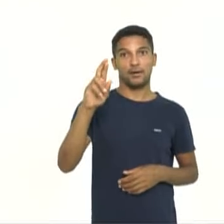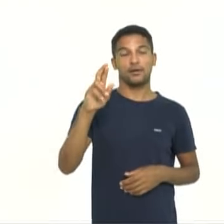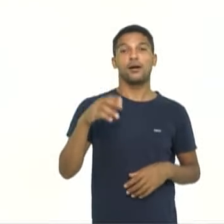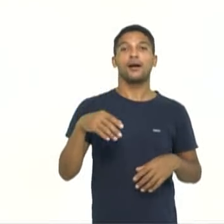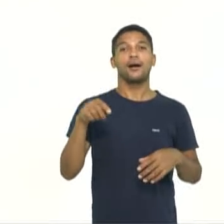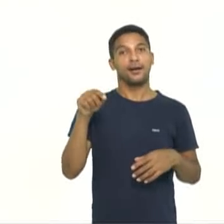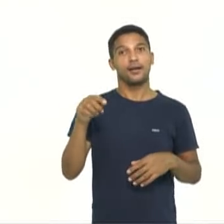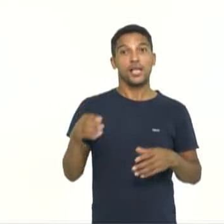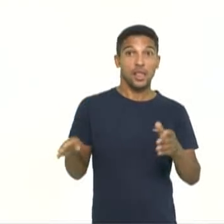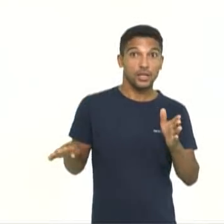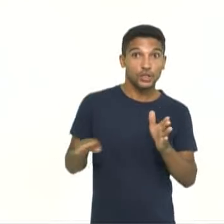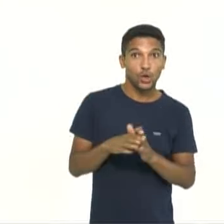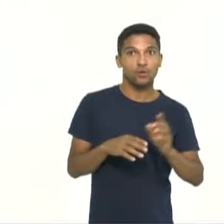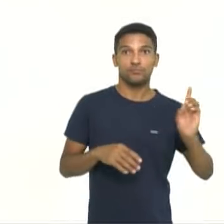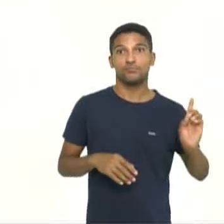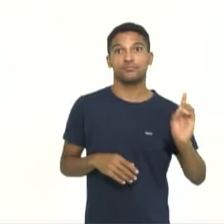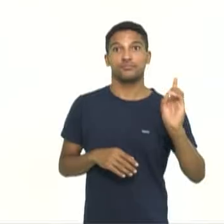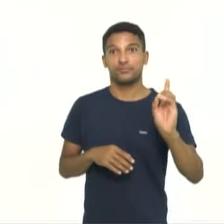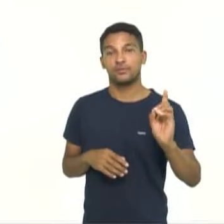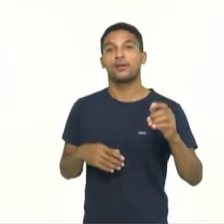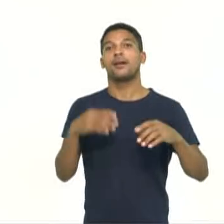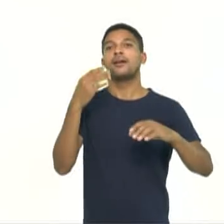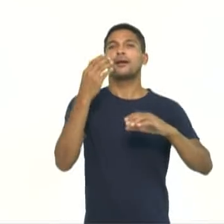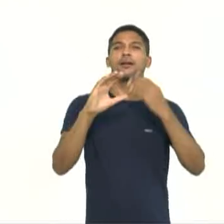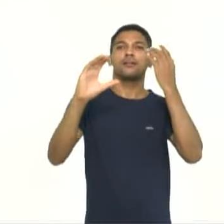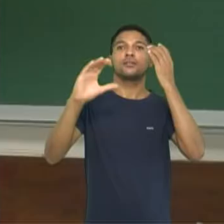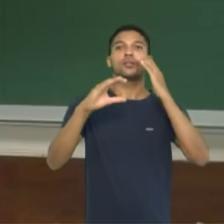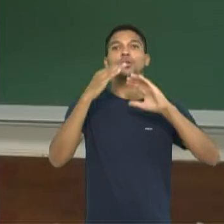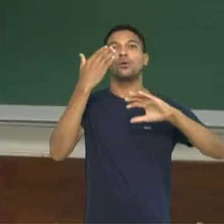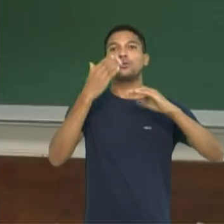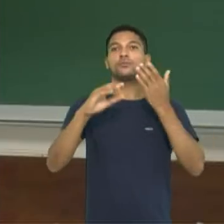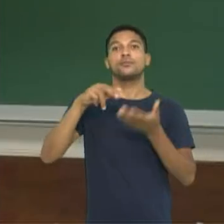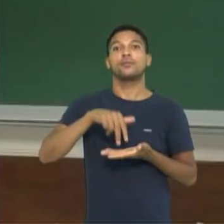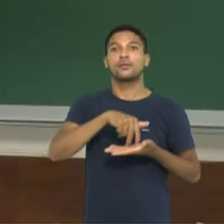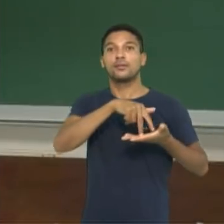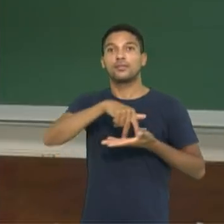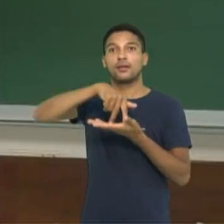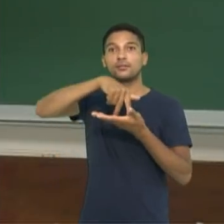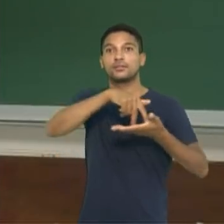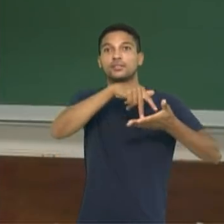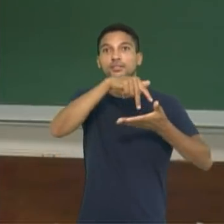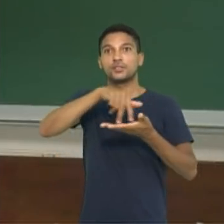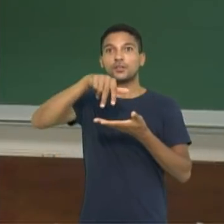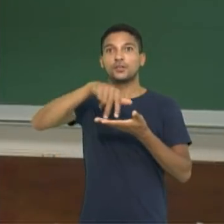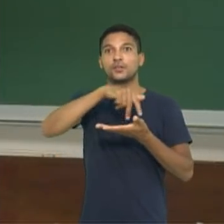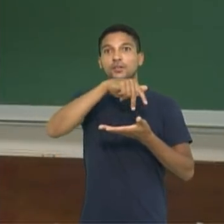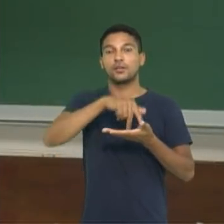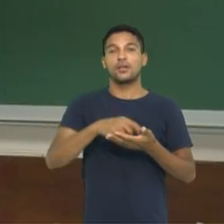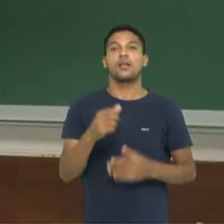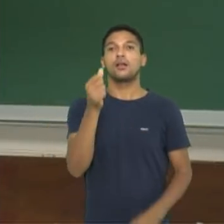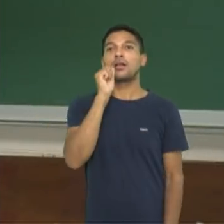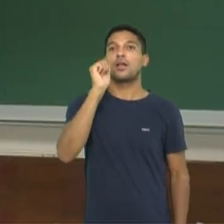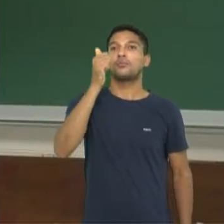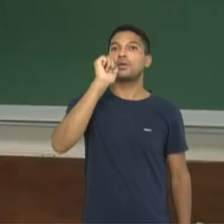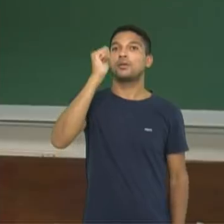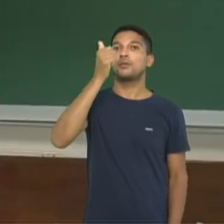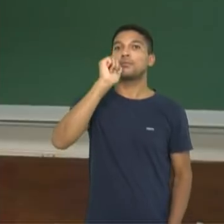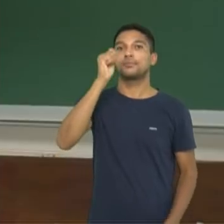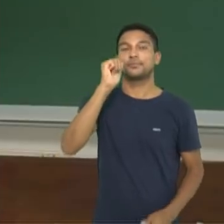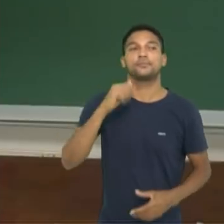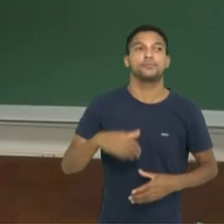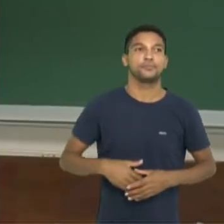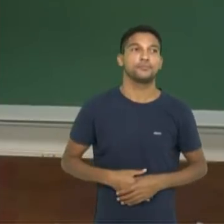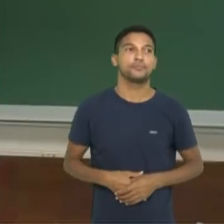bebeu. Opa, temos os verbos cantar, dançar e beber, respectivamente, né? Temos ali chegar,